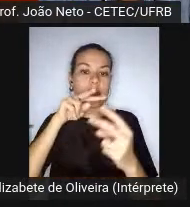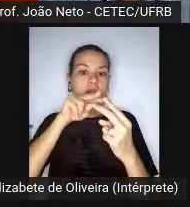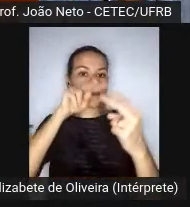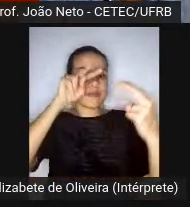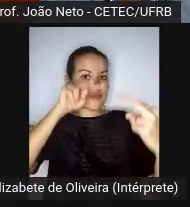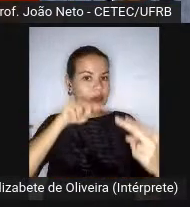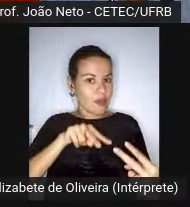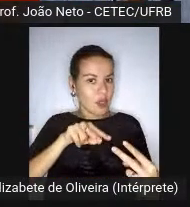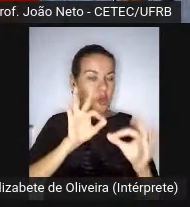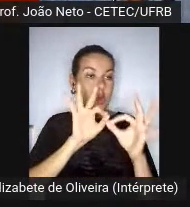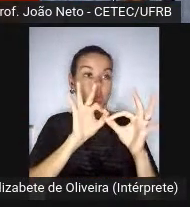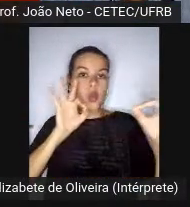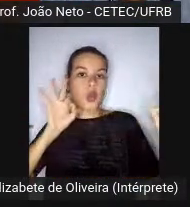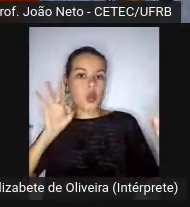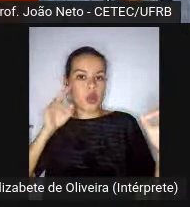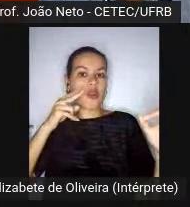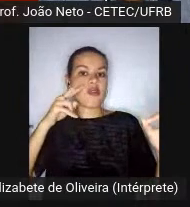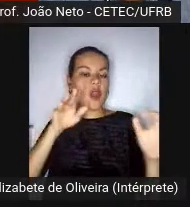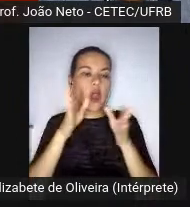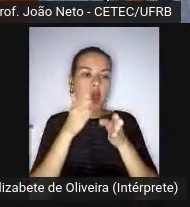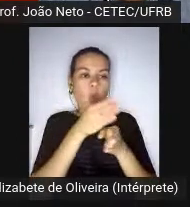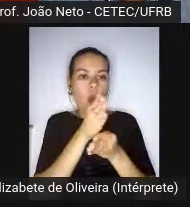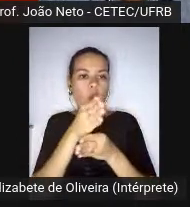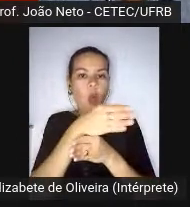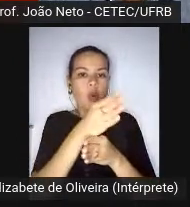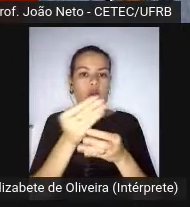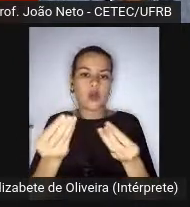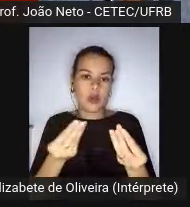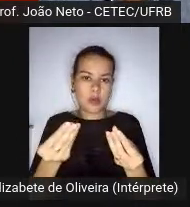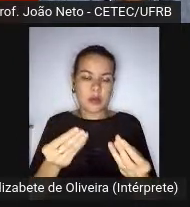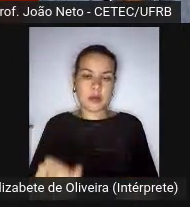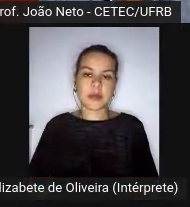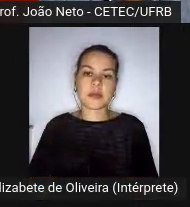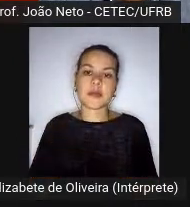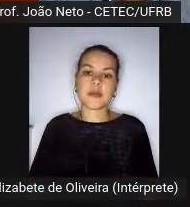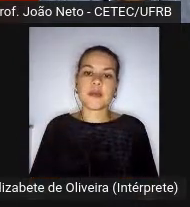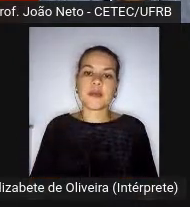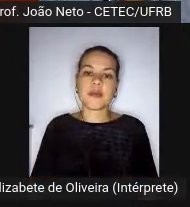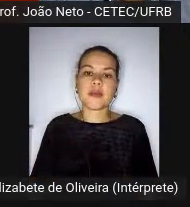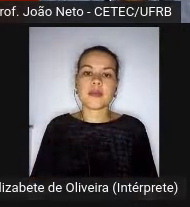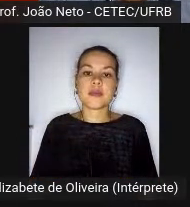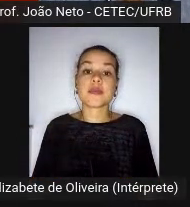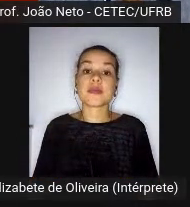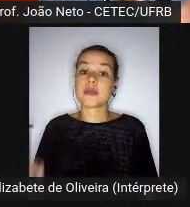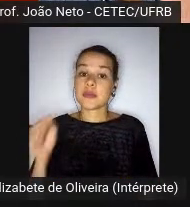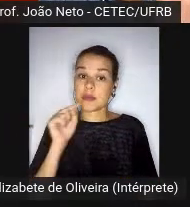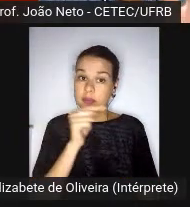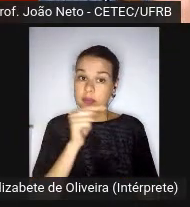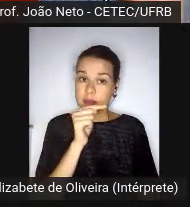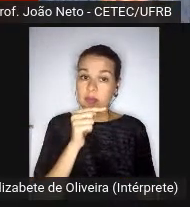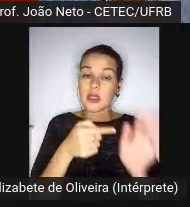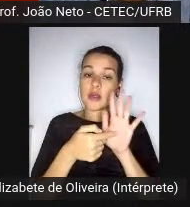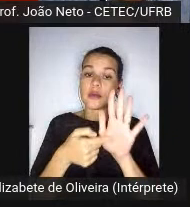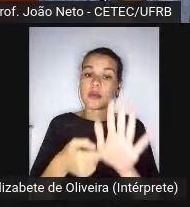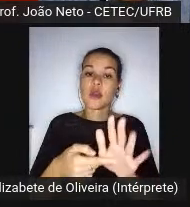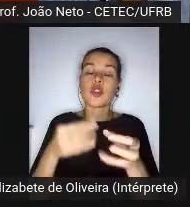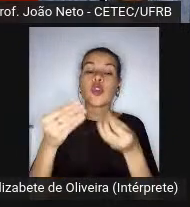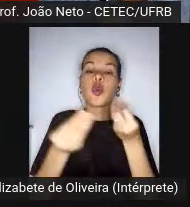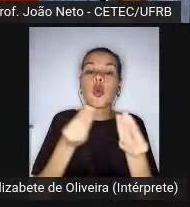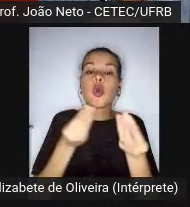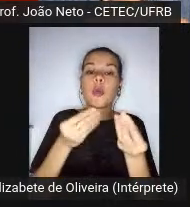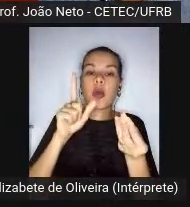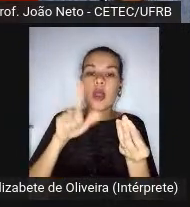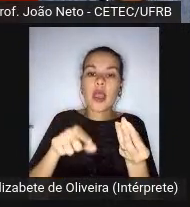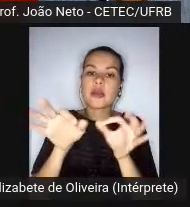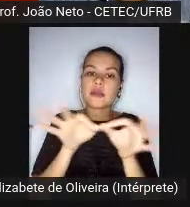ele consegue orientar é segue aqui alguns cortes desse positivo isso aqui ainda na fase